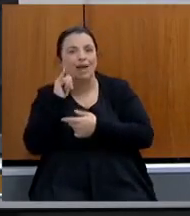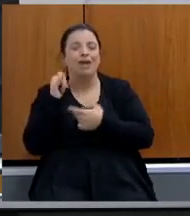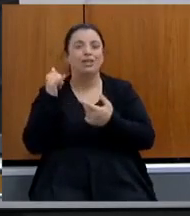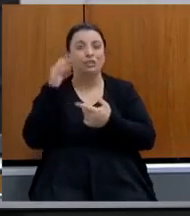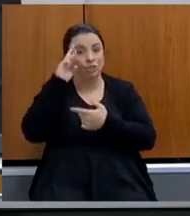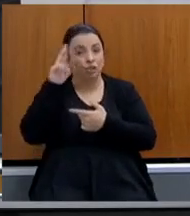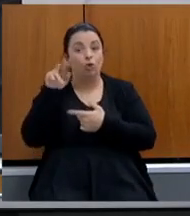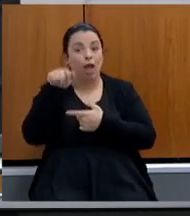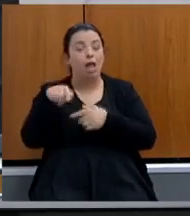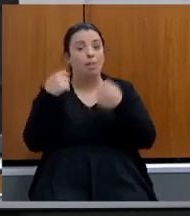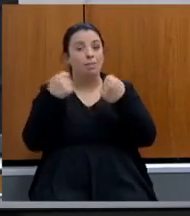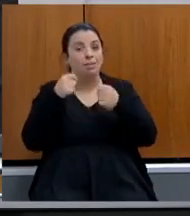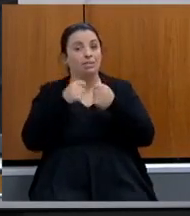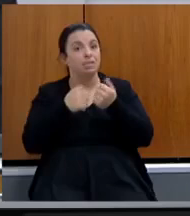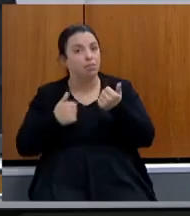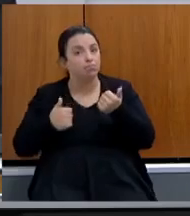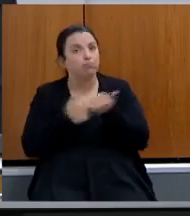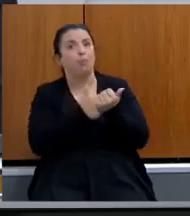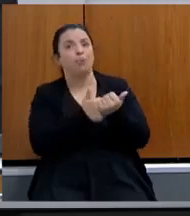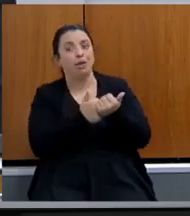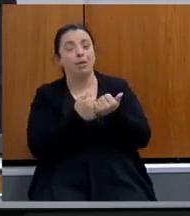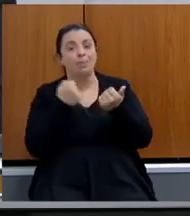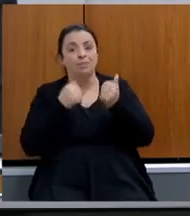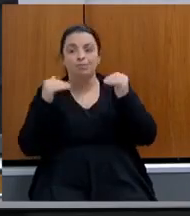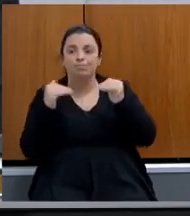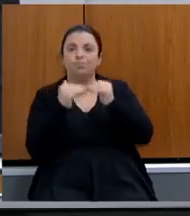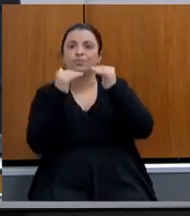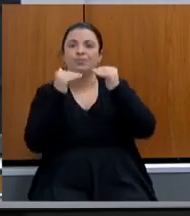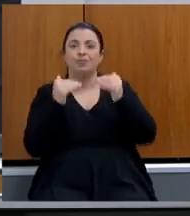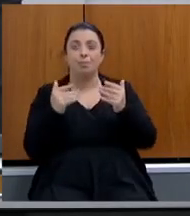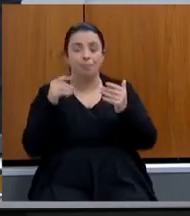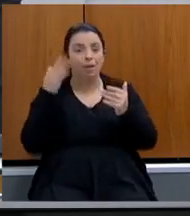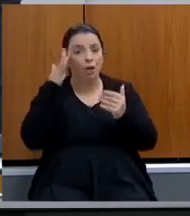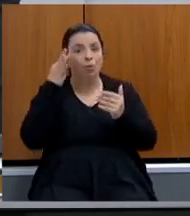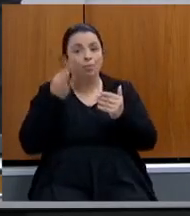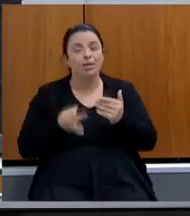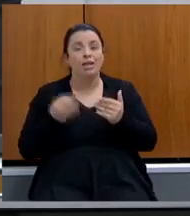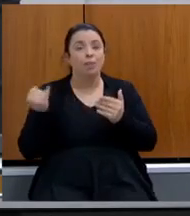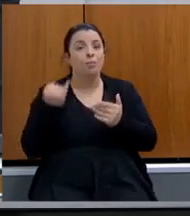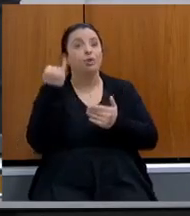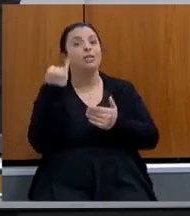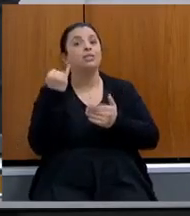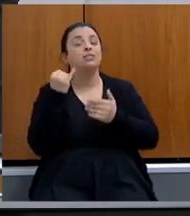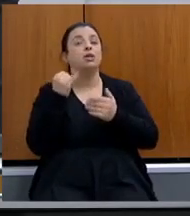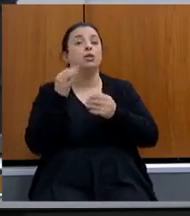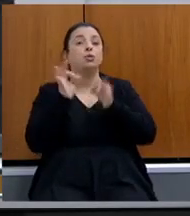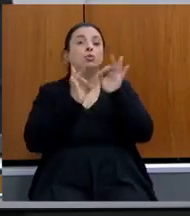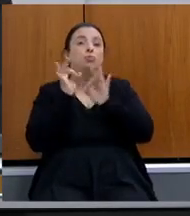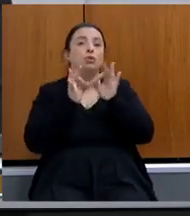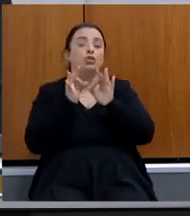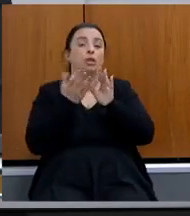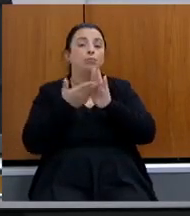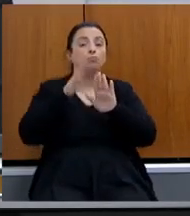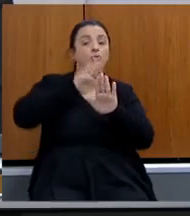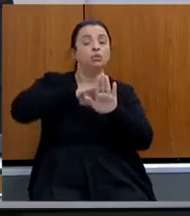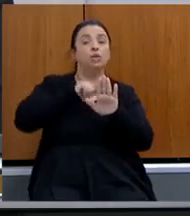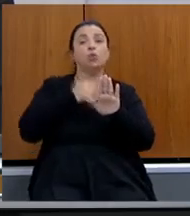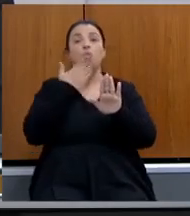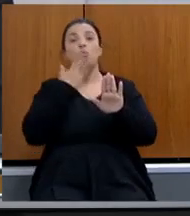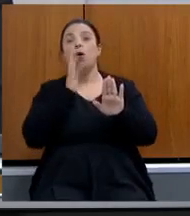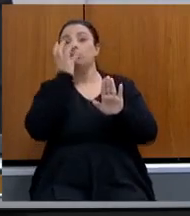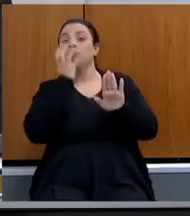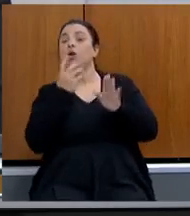escola tem que estar um pouco mais alinhado foi entender a importância do projeto e qual que é a seriedade dele por trás